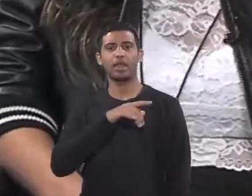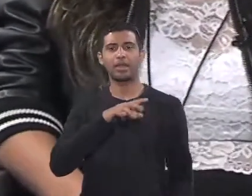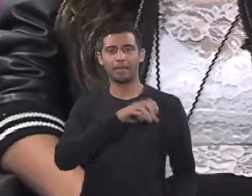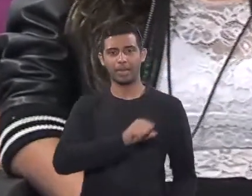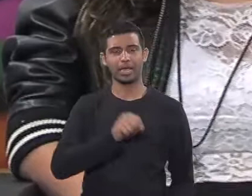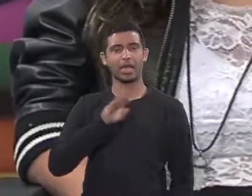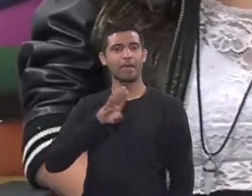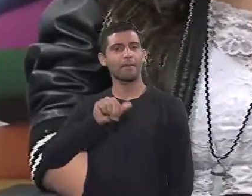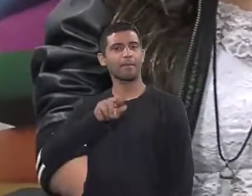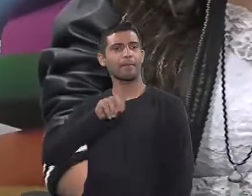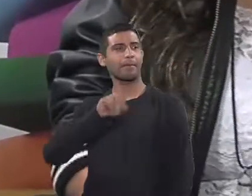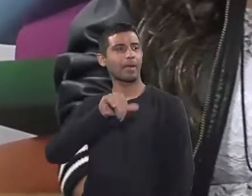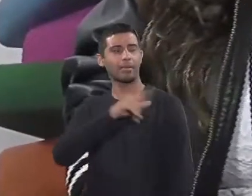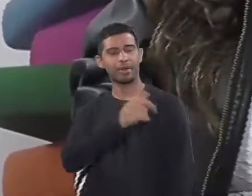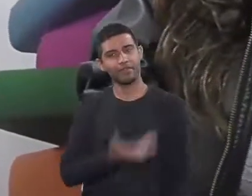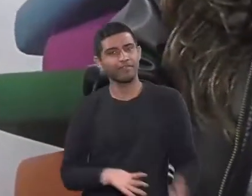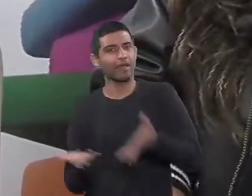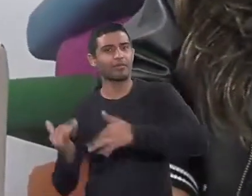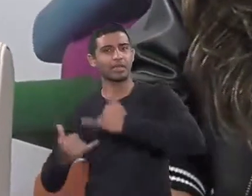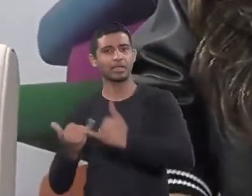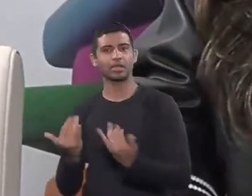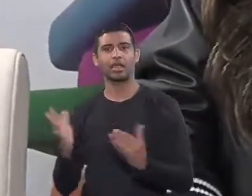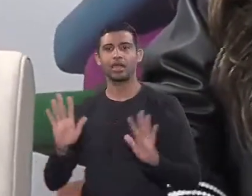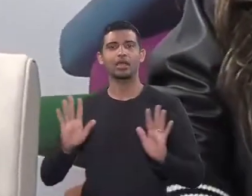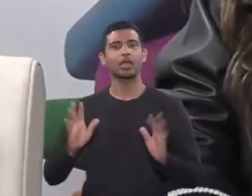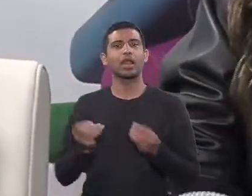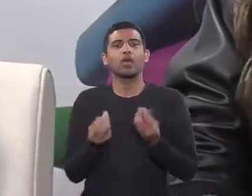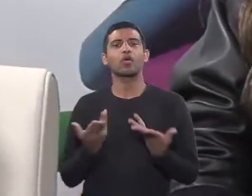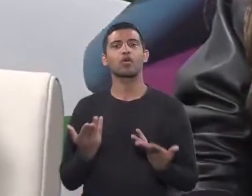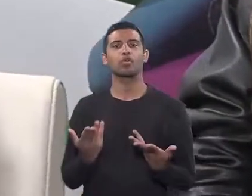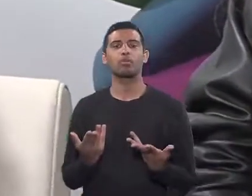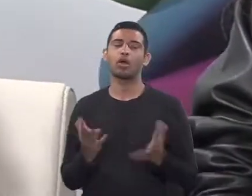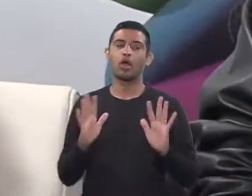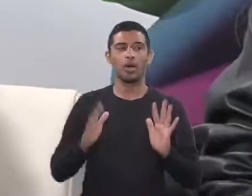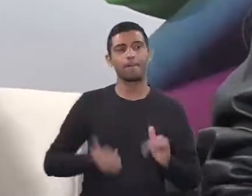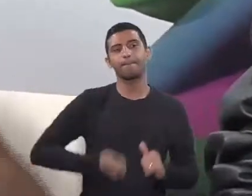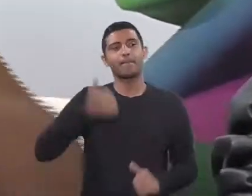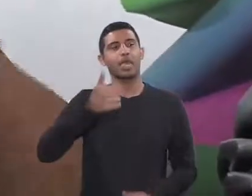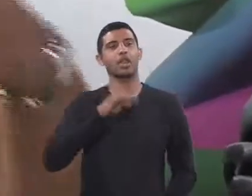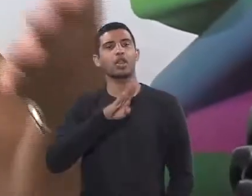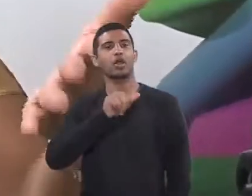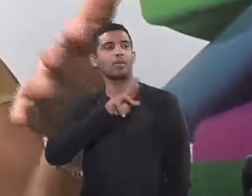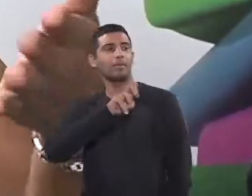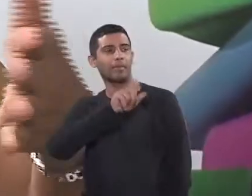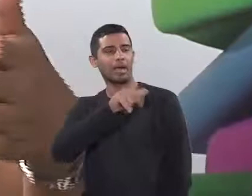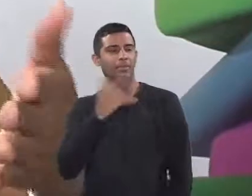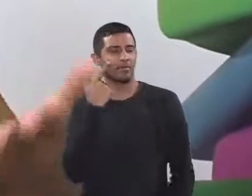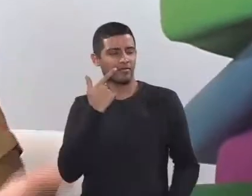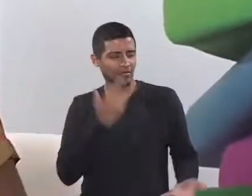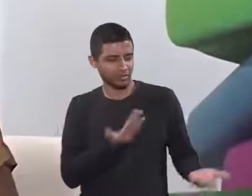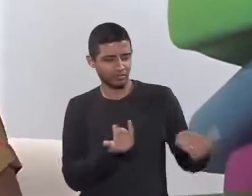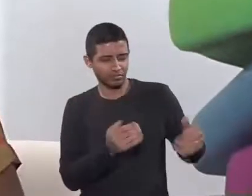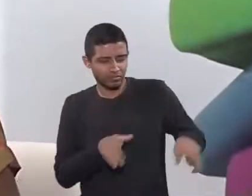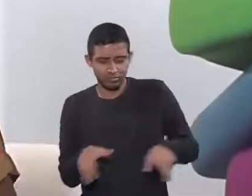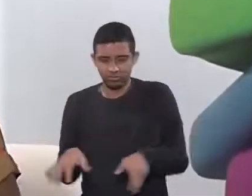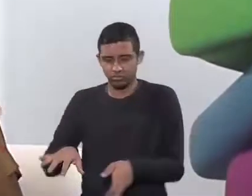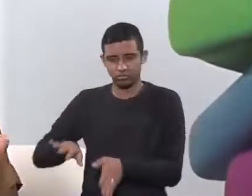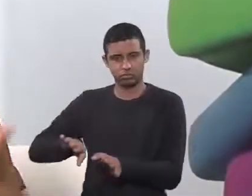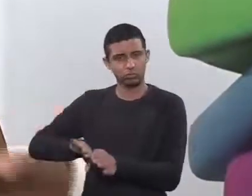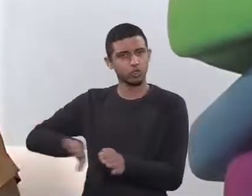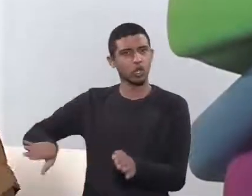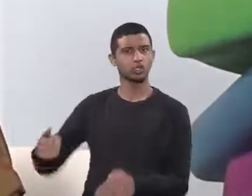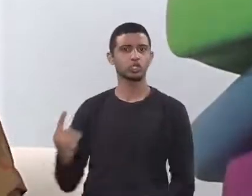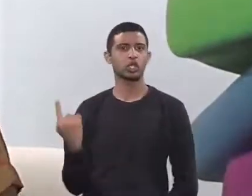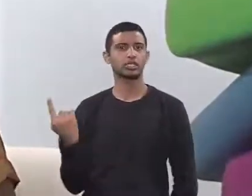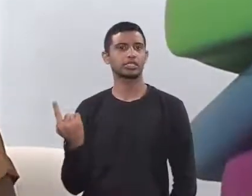crianças para brincar. Então, o que ela fez? Ela achou melhor pegar a Bárbara e botar ela num cantinho. Aí a Bárbara se sentiu, na